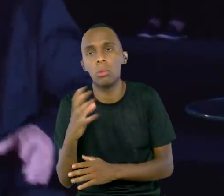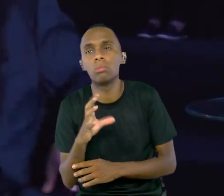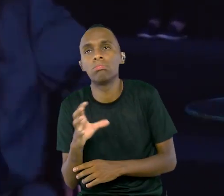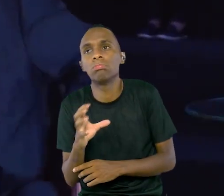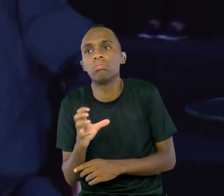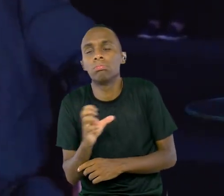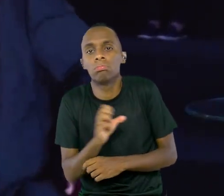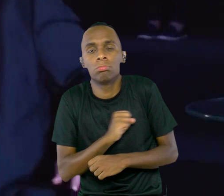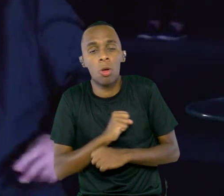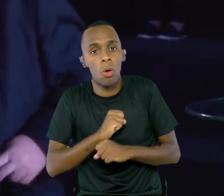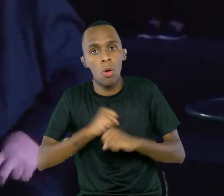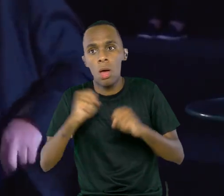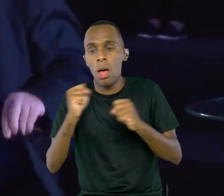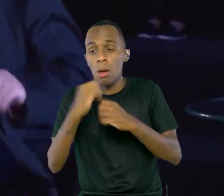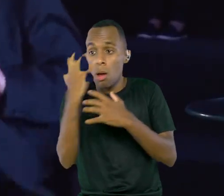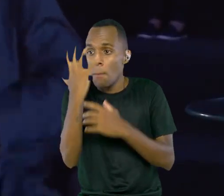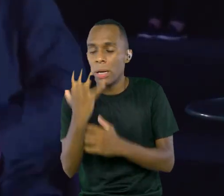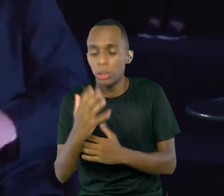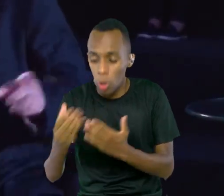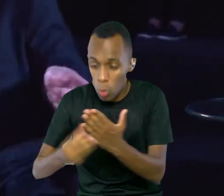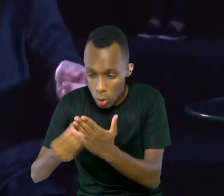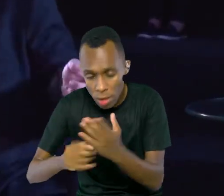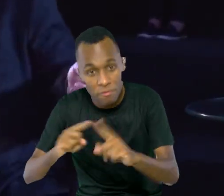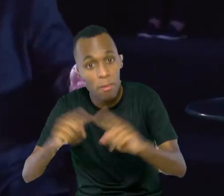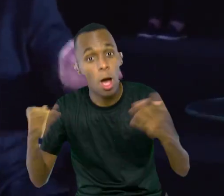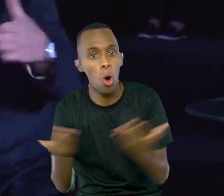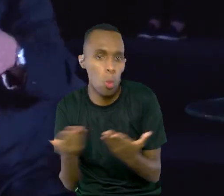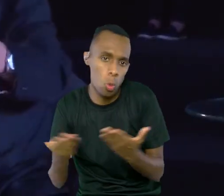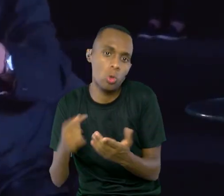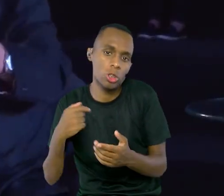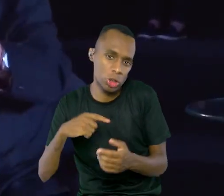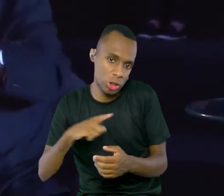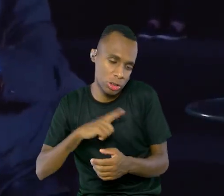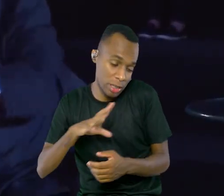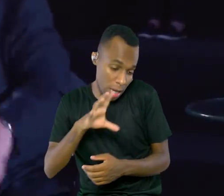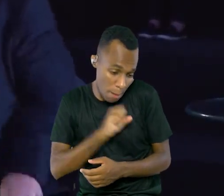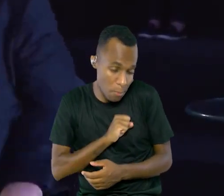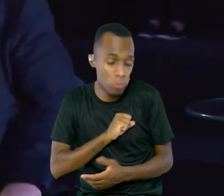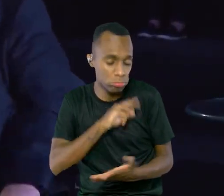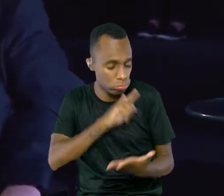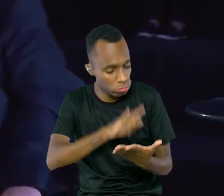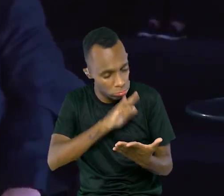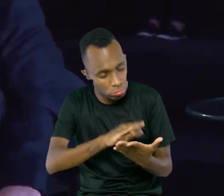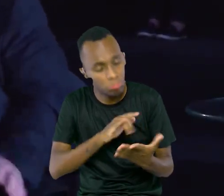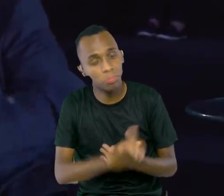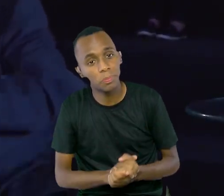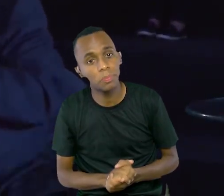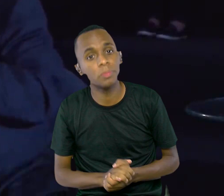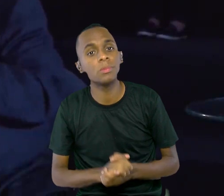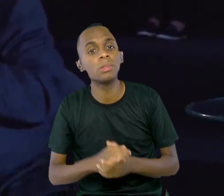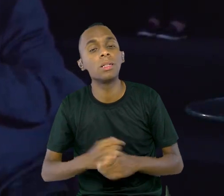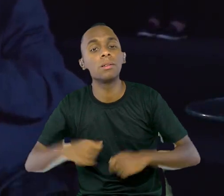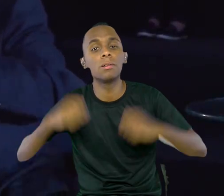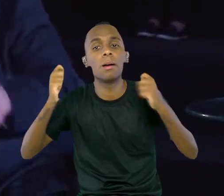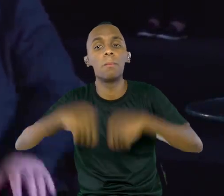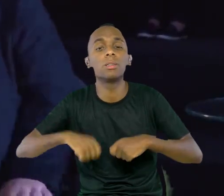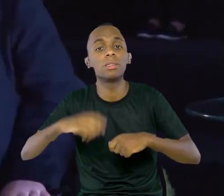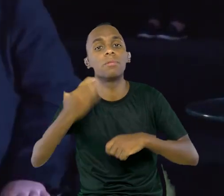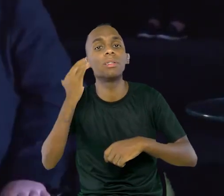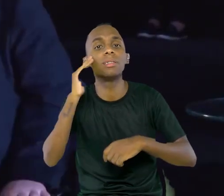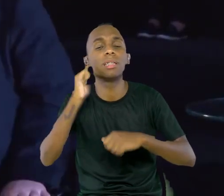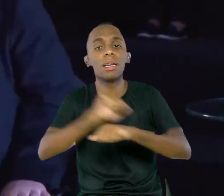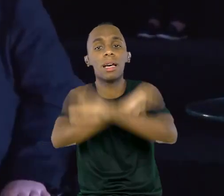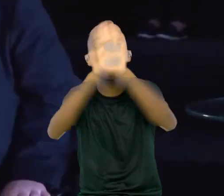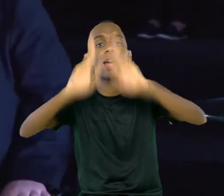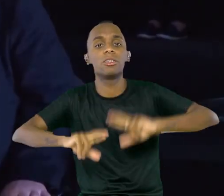eu criei uma paixão pelos livros, mas os livros que hoje, pelos quais eu tenho amor, eles me